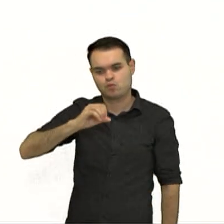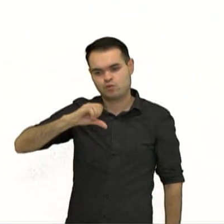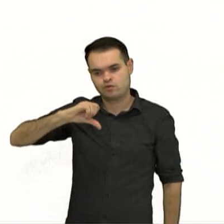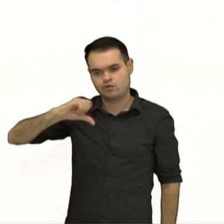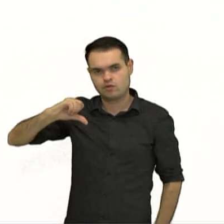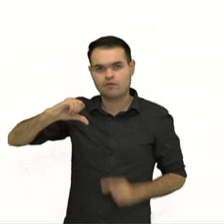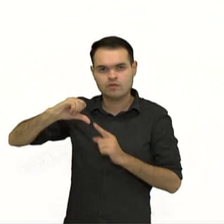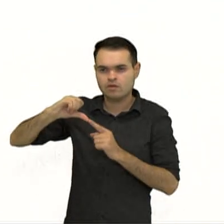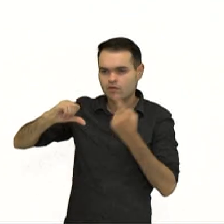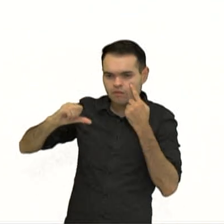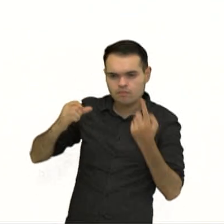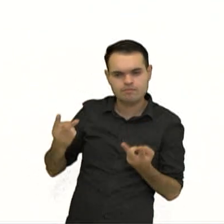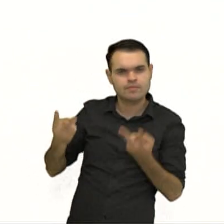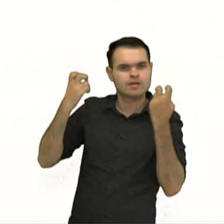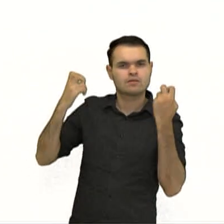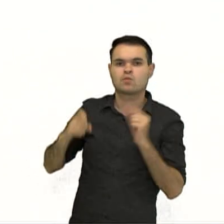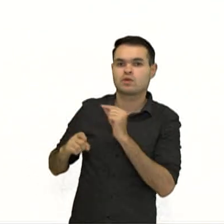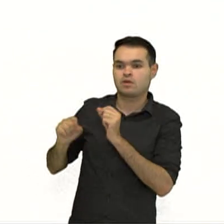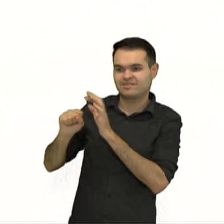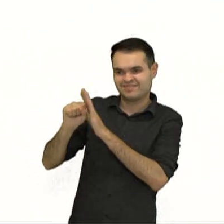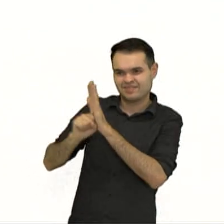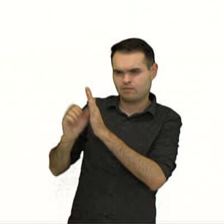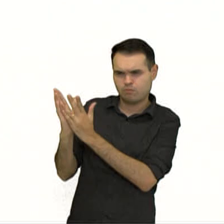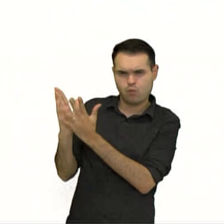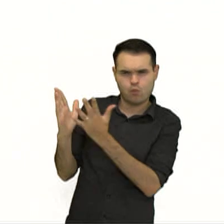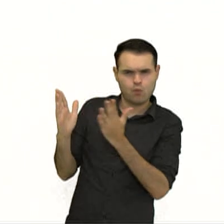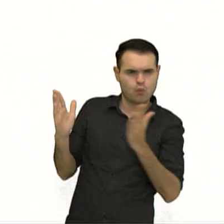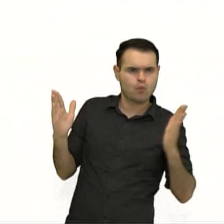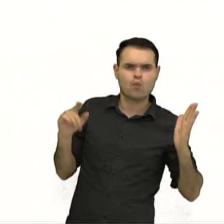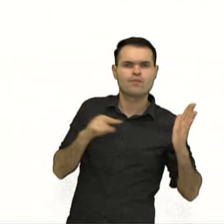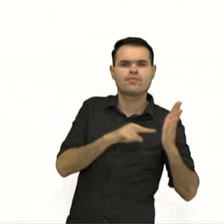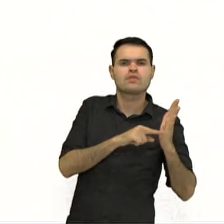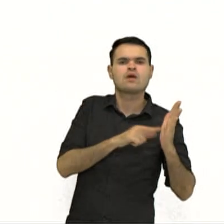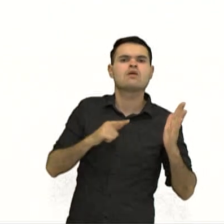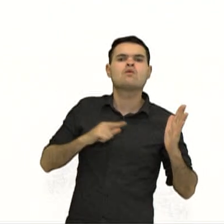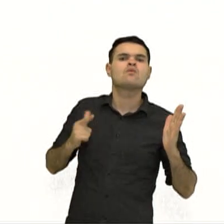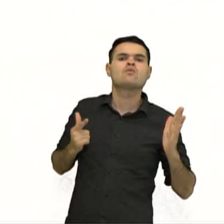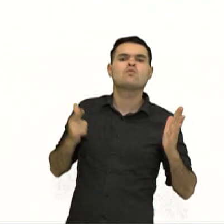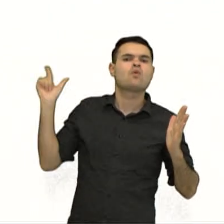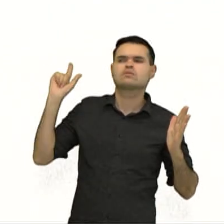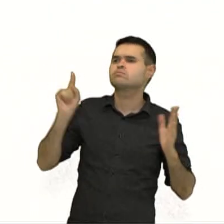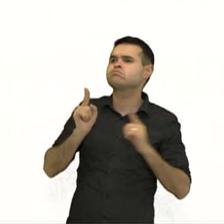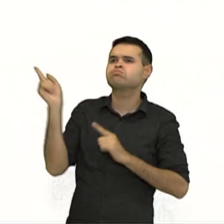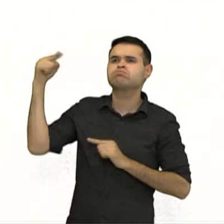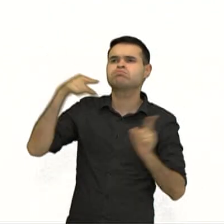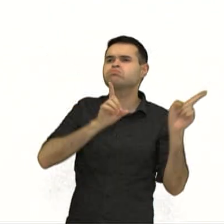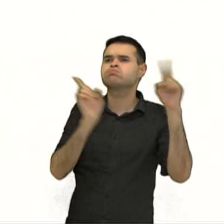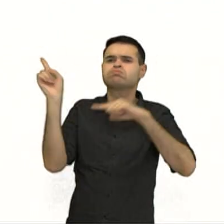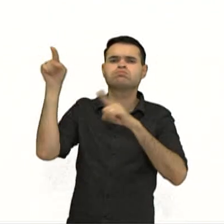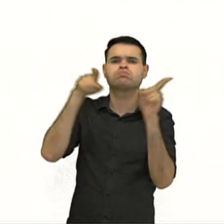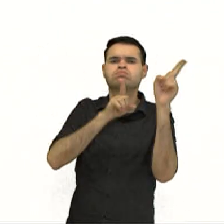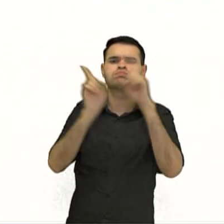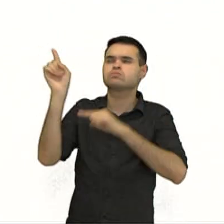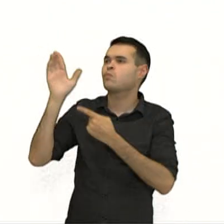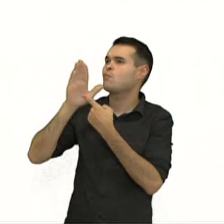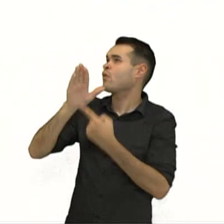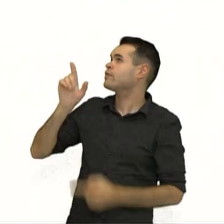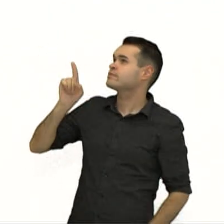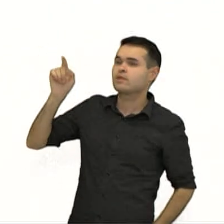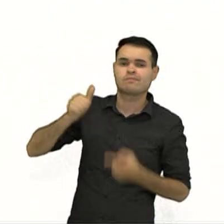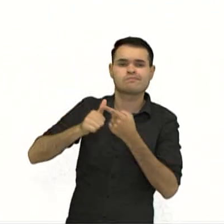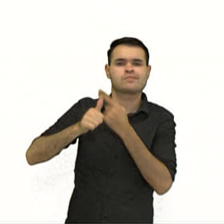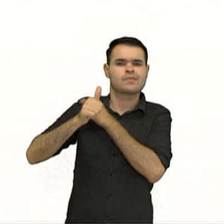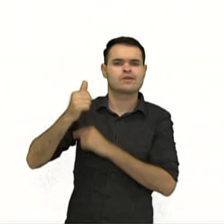e vejam que ao longo dos séculos nós vamos ter outras cruzadas, né? Então eu tenho esse mapa aqui indicando a